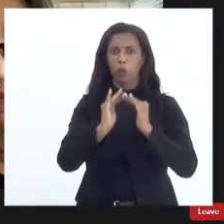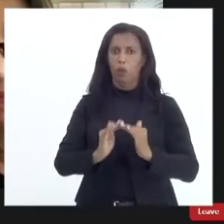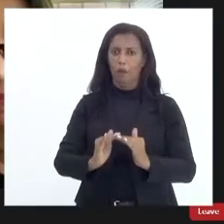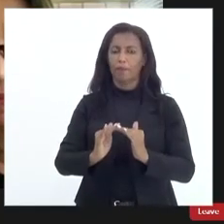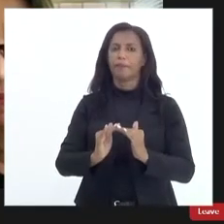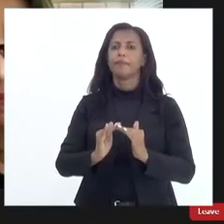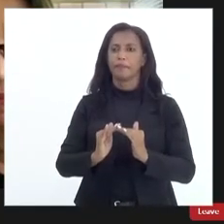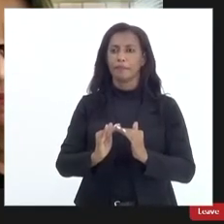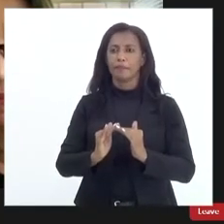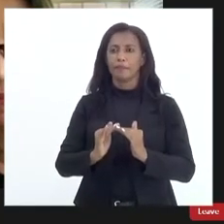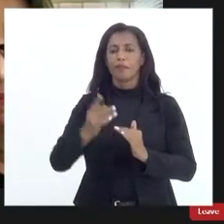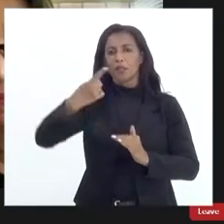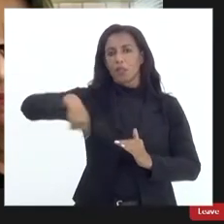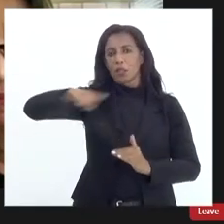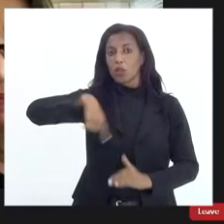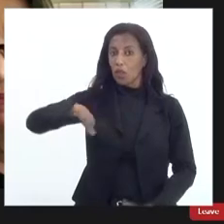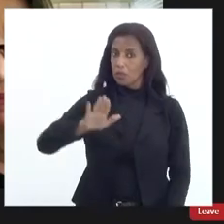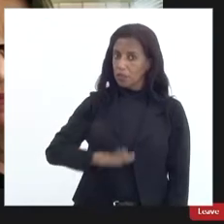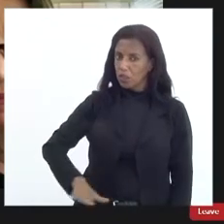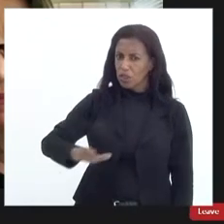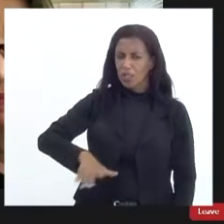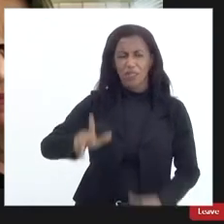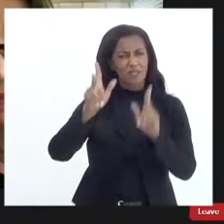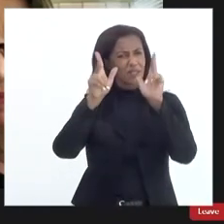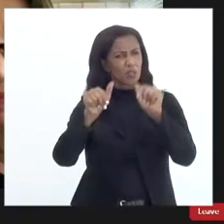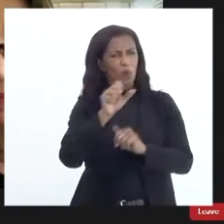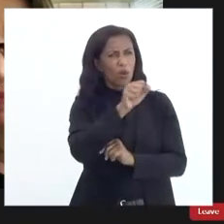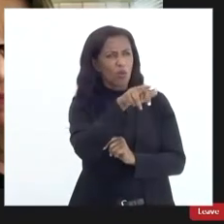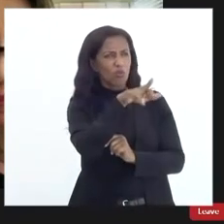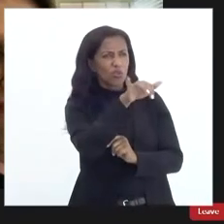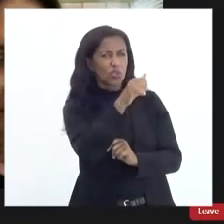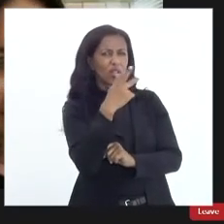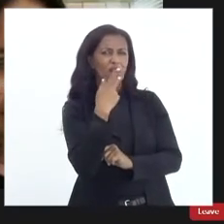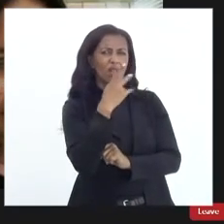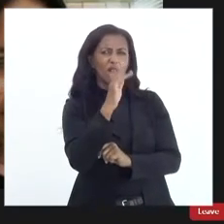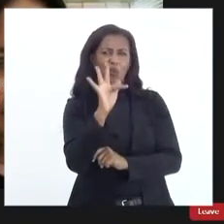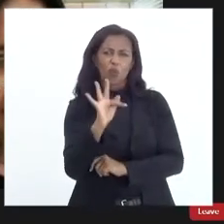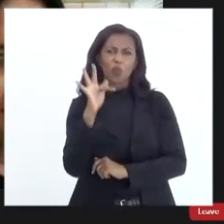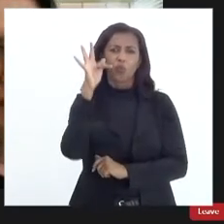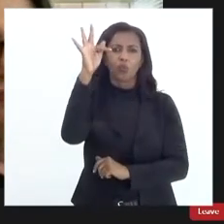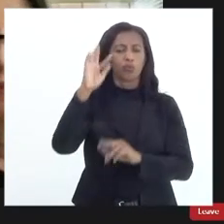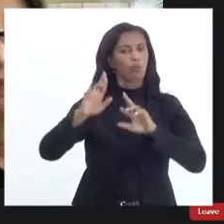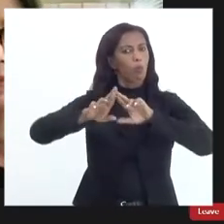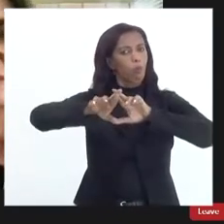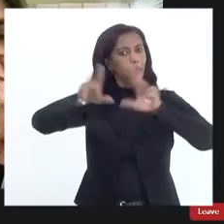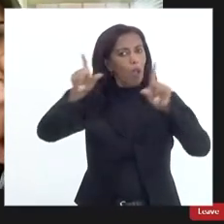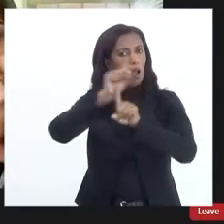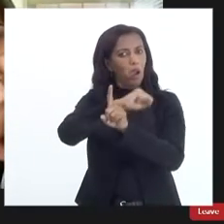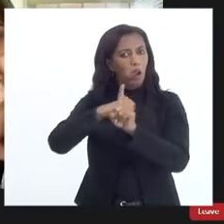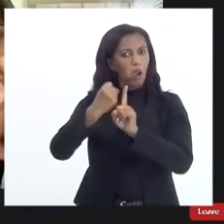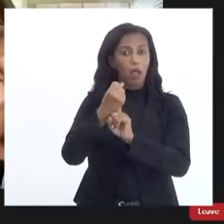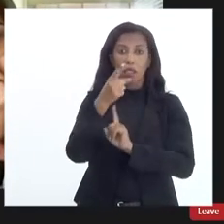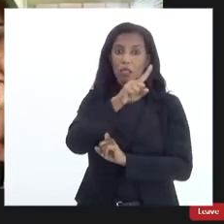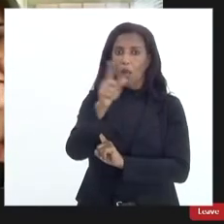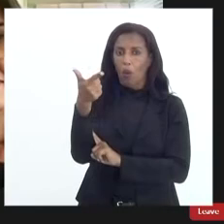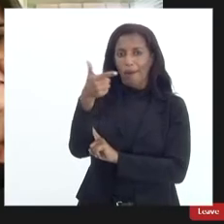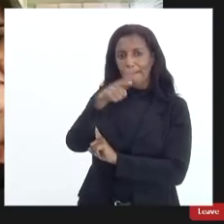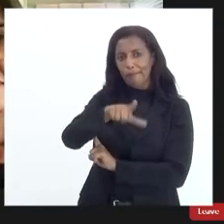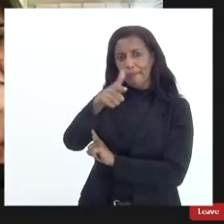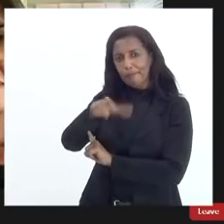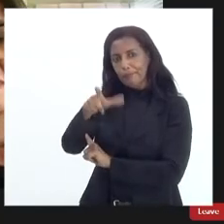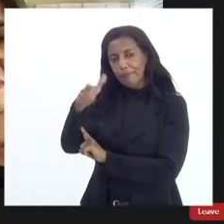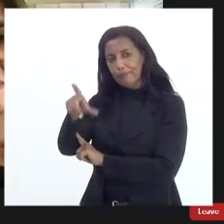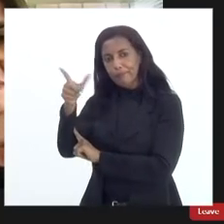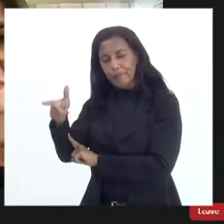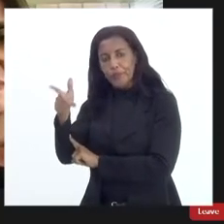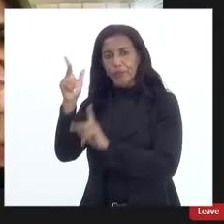e nossas crianças, como diz muito bem a Estela, né, ter um futuro diferente na sociedade, não repetir as posturas